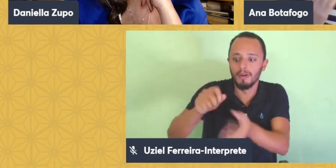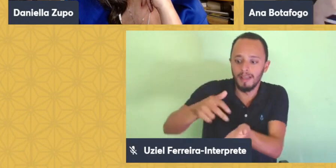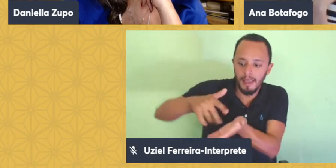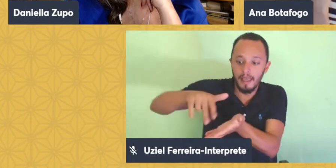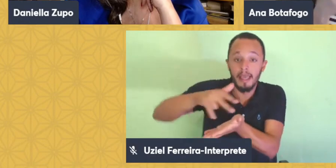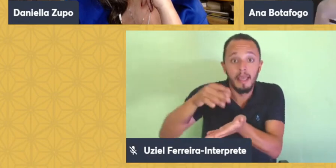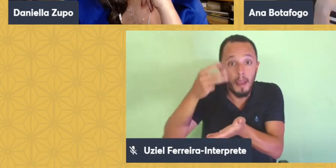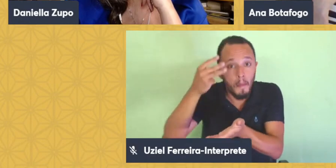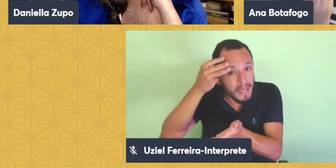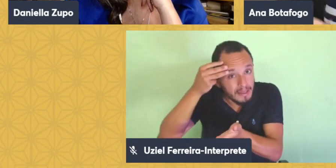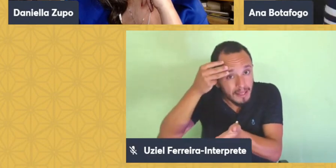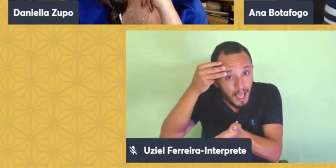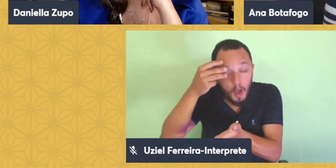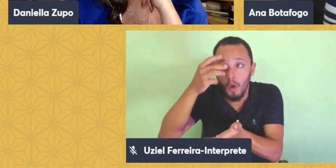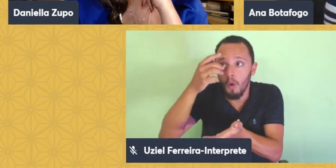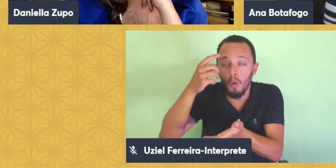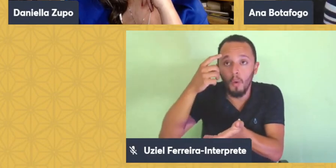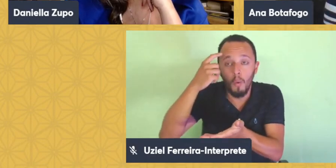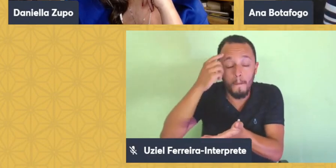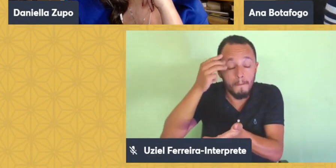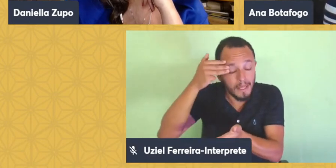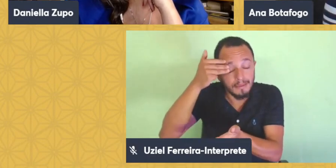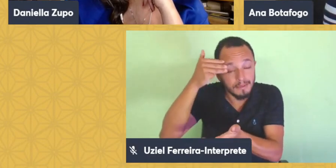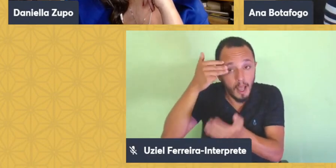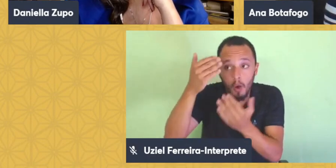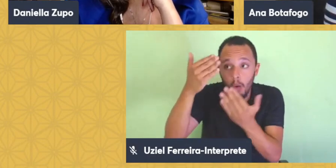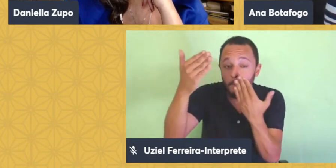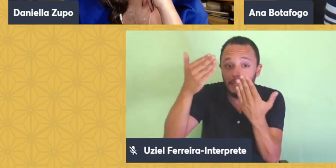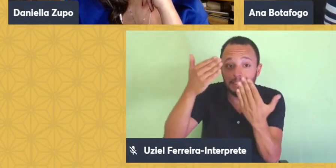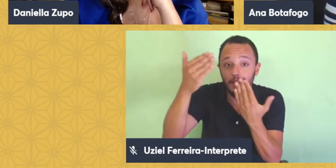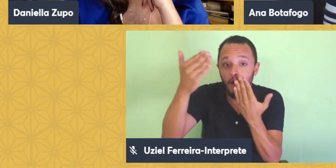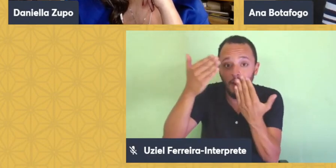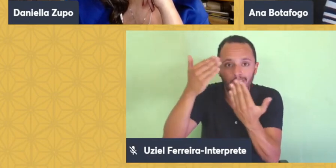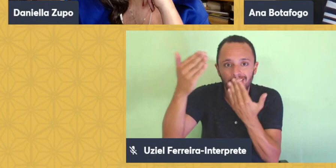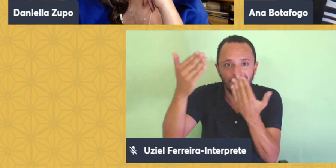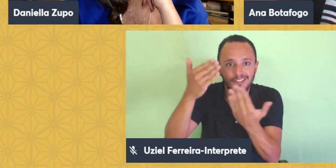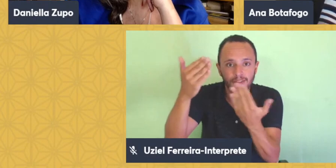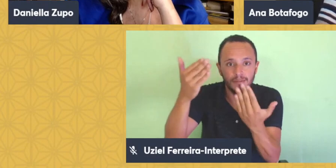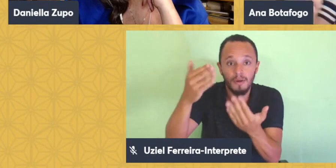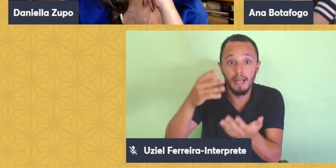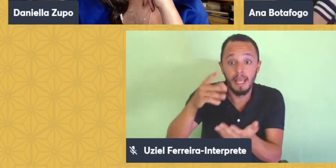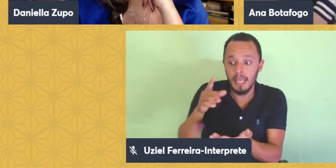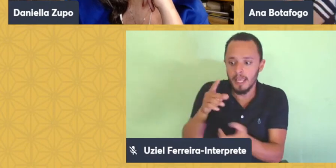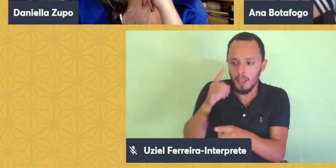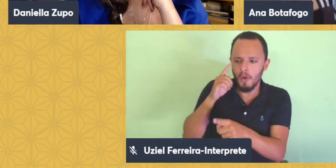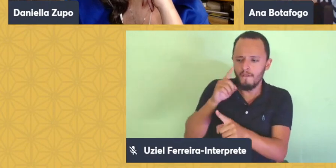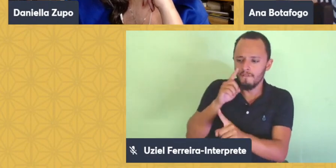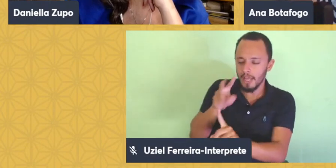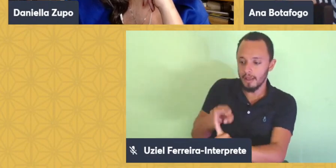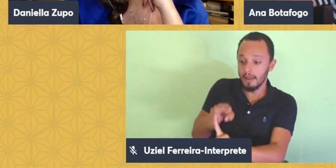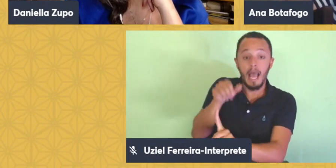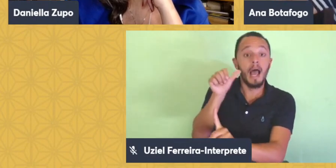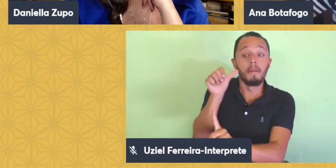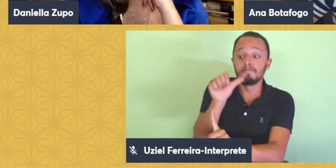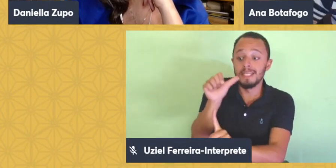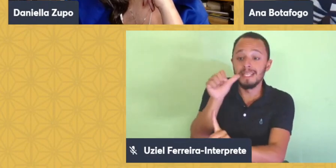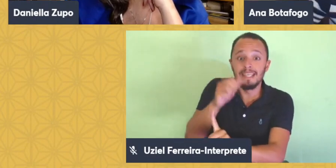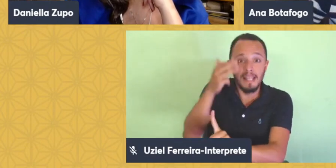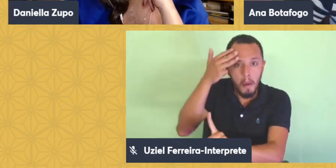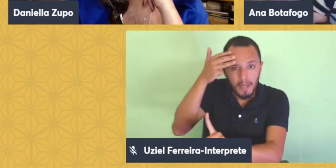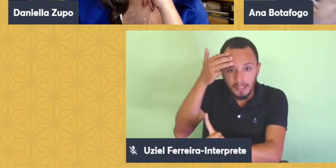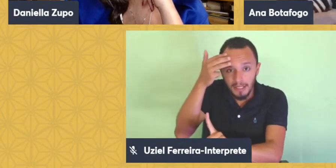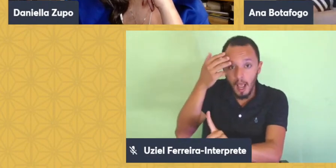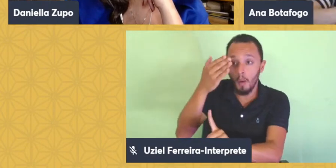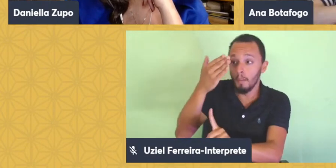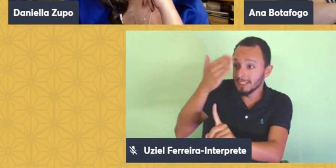todos os problemas psíquicos e psicológica ela tinha ela Jamais seria uma primeira bailarina ou ela jamais chegaria ao primeiro papel